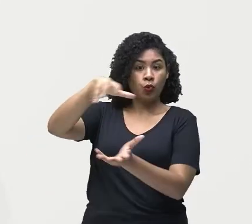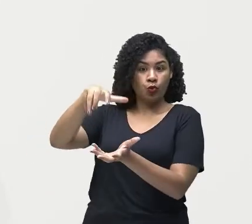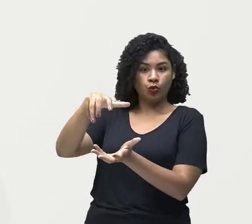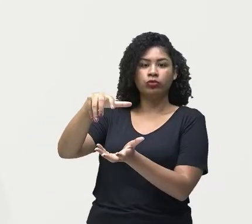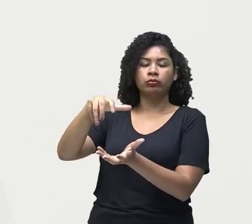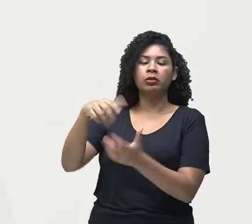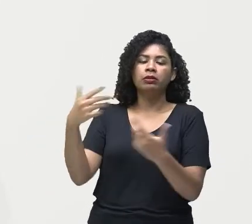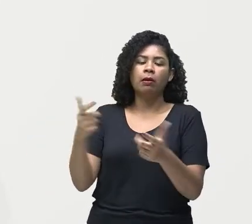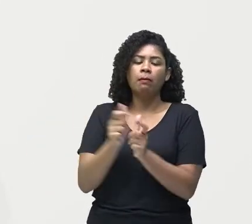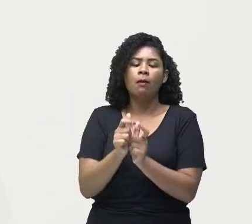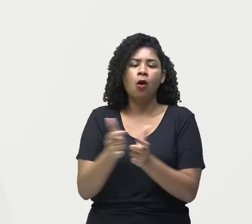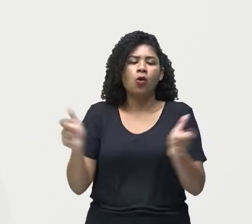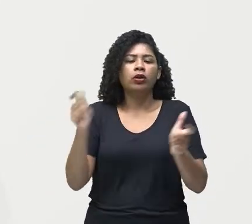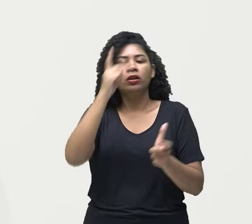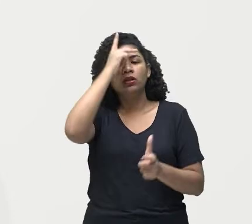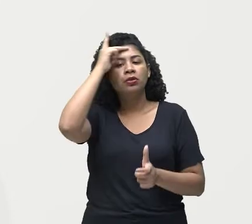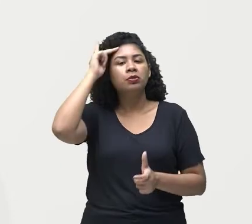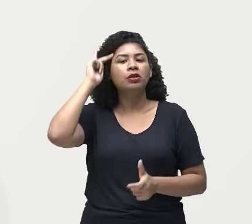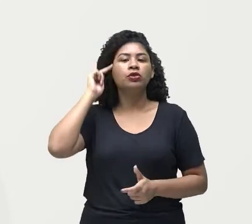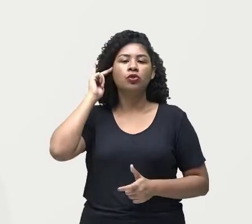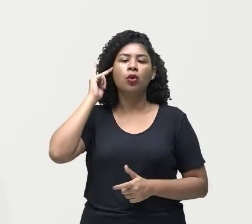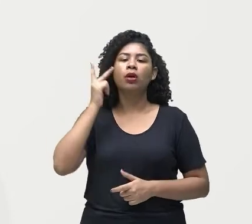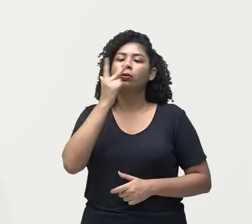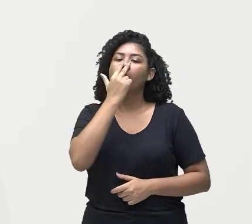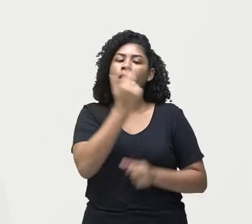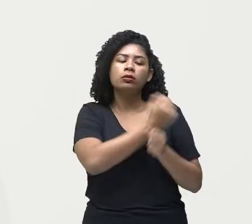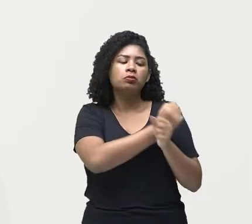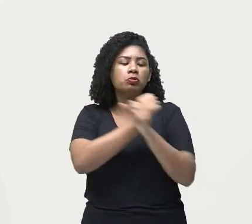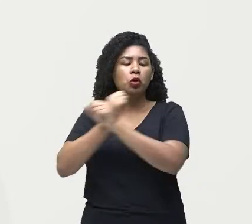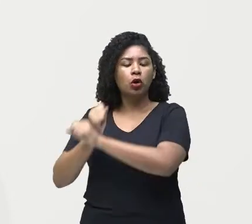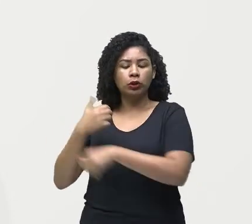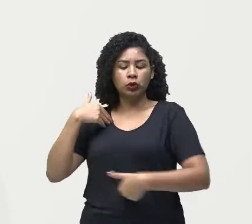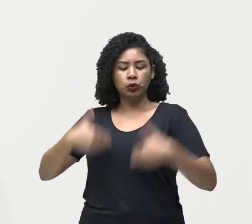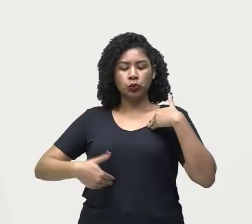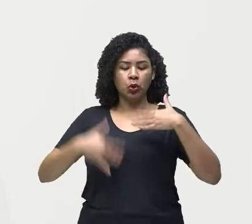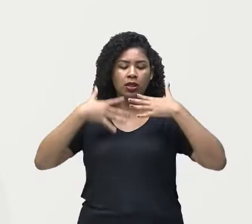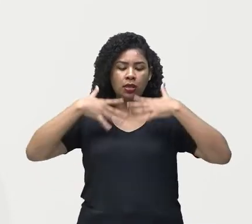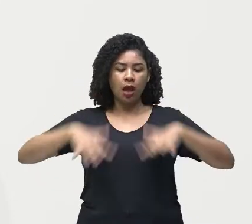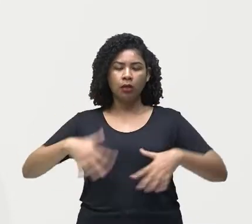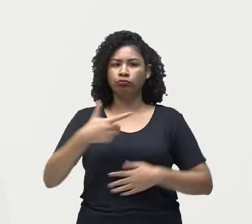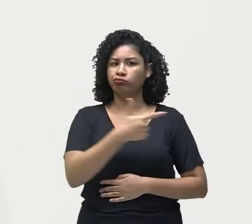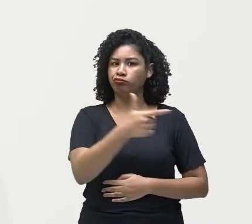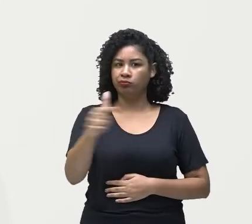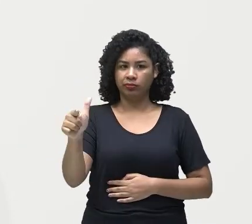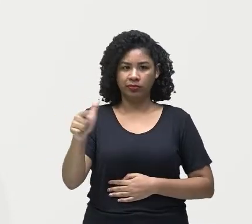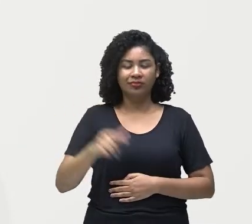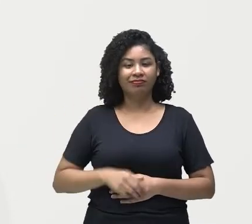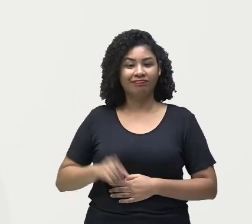das pessoas não são imunes a ele. Muito importante aí nessa